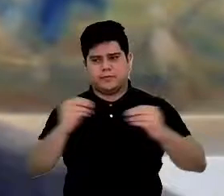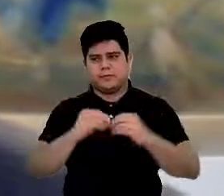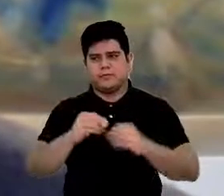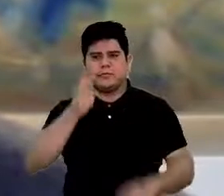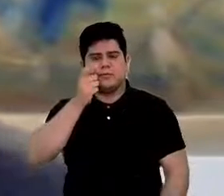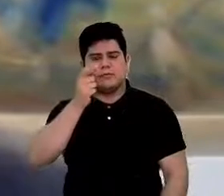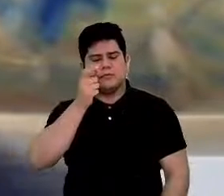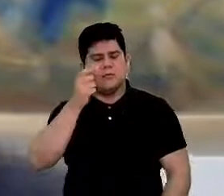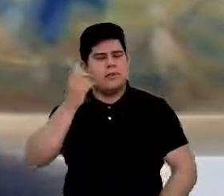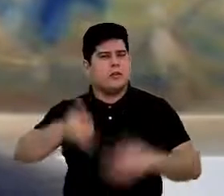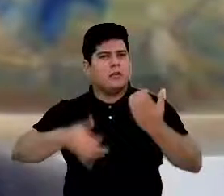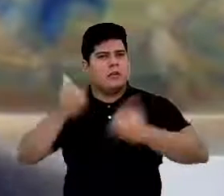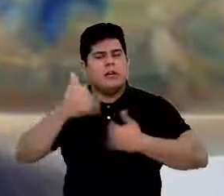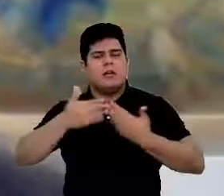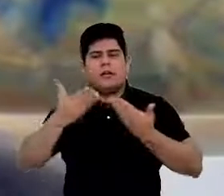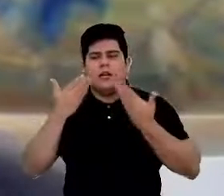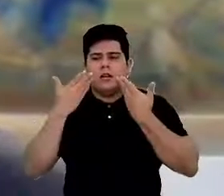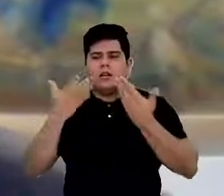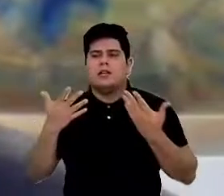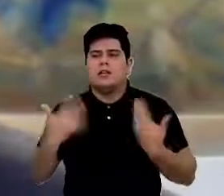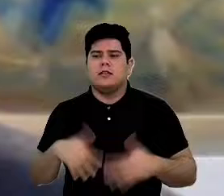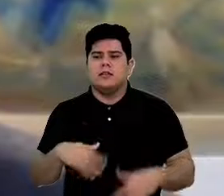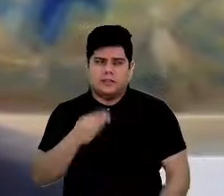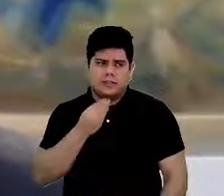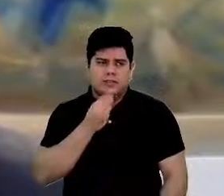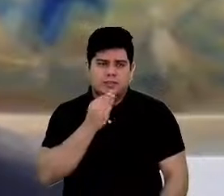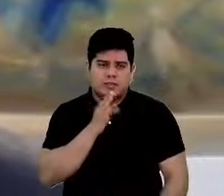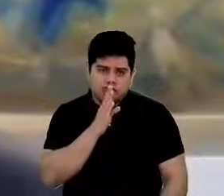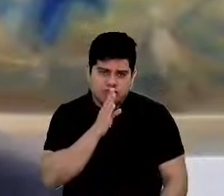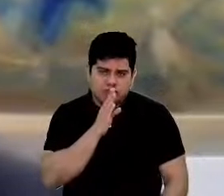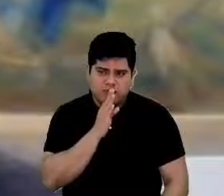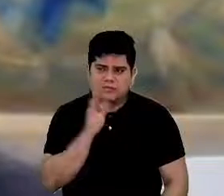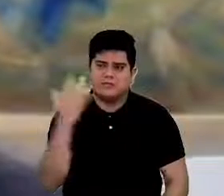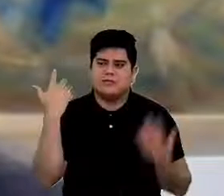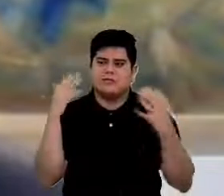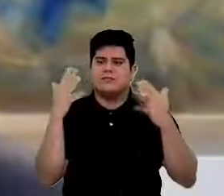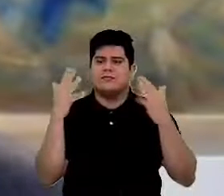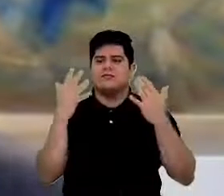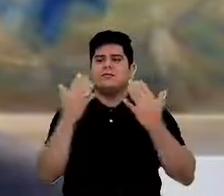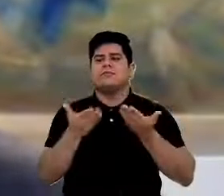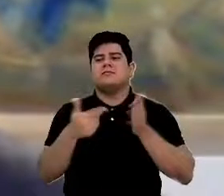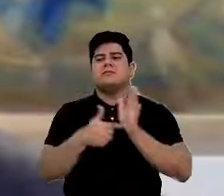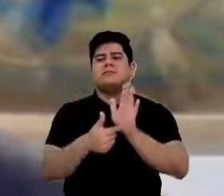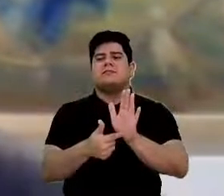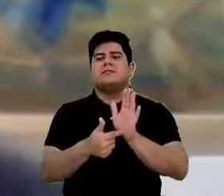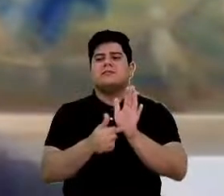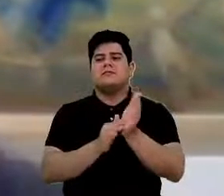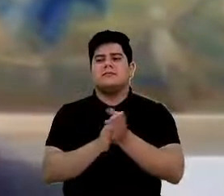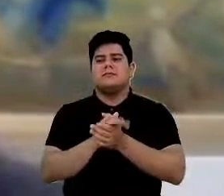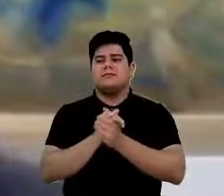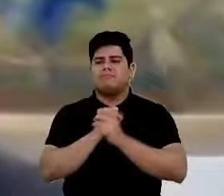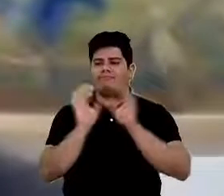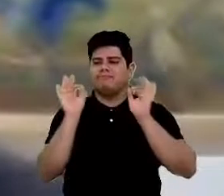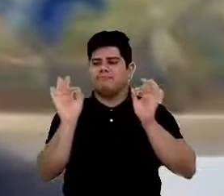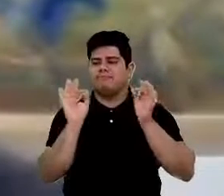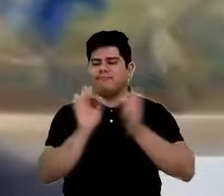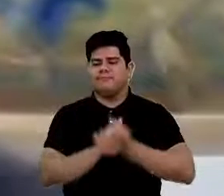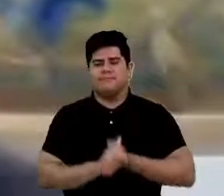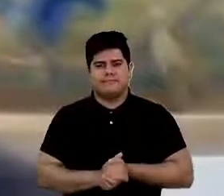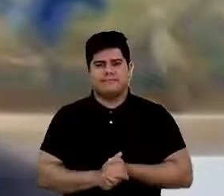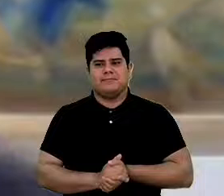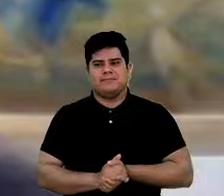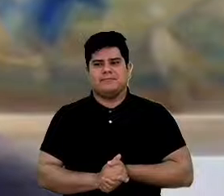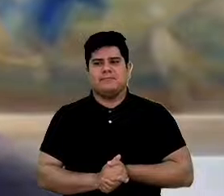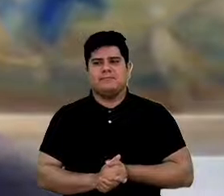uma brilhante apresentação dessa, acho que eu devia ficar calado. Parabéns, Ariane, você fez uma apresentação espetacular. Eu